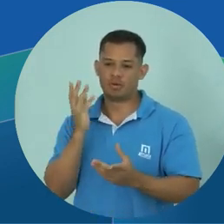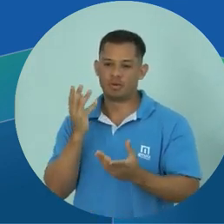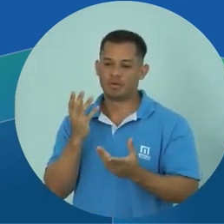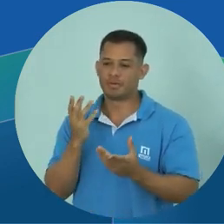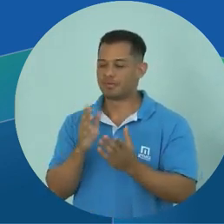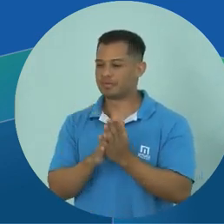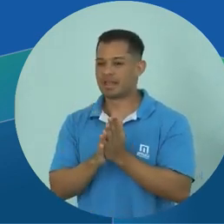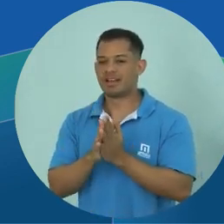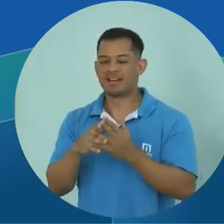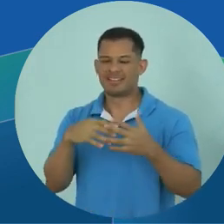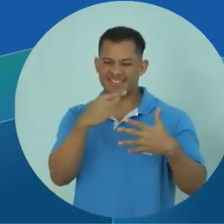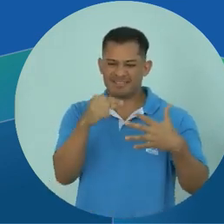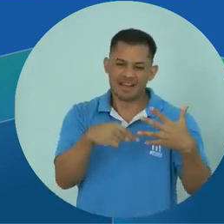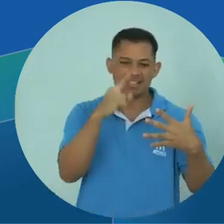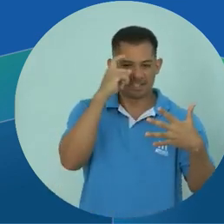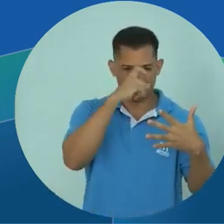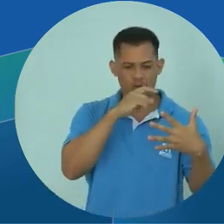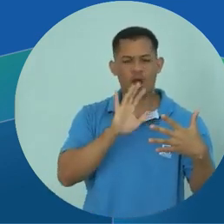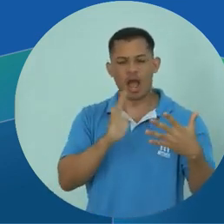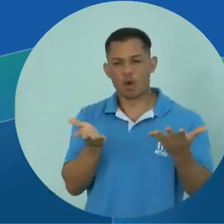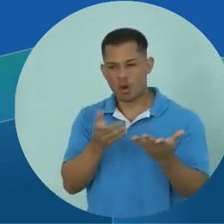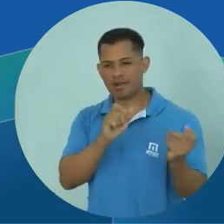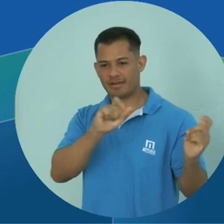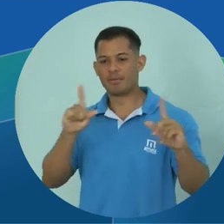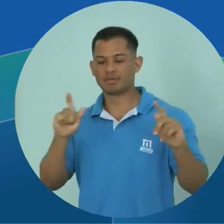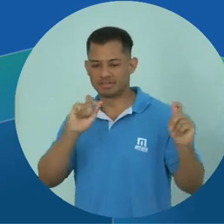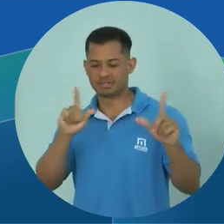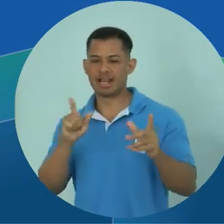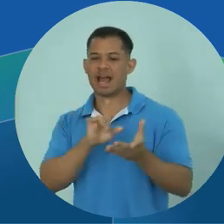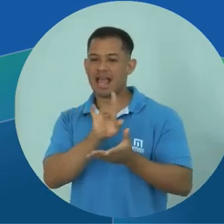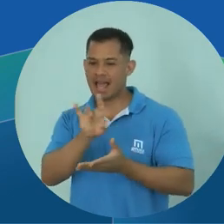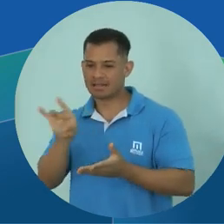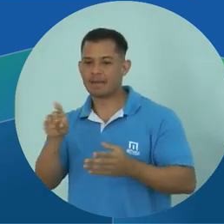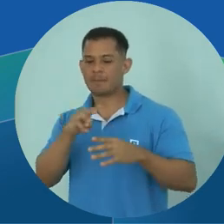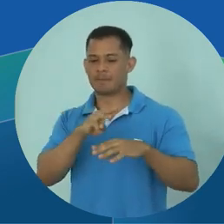aqui praticamente por cada metodologia.